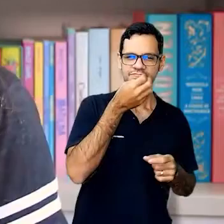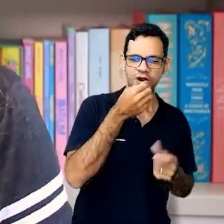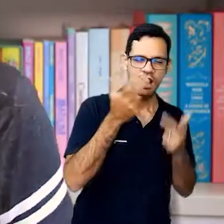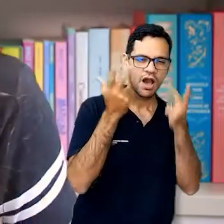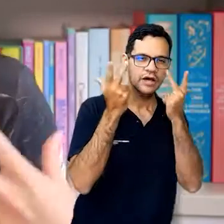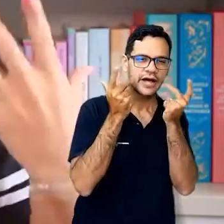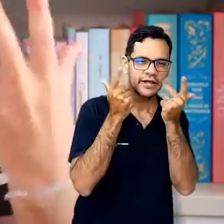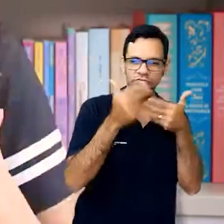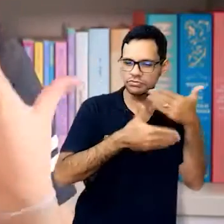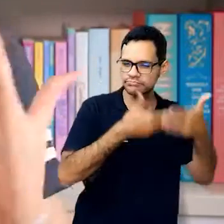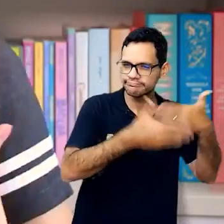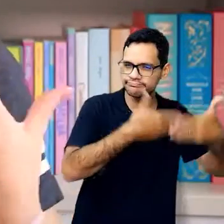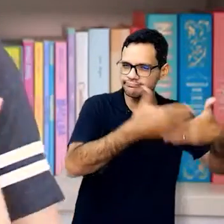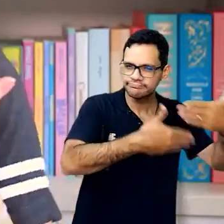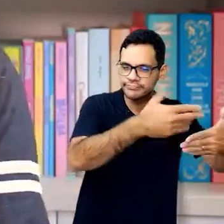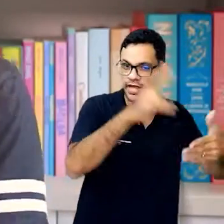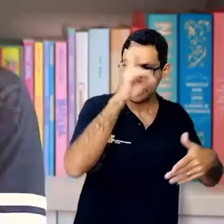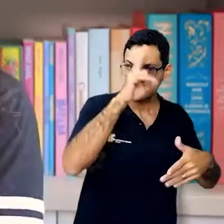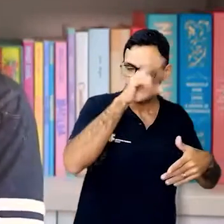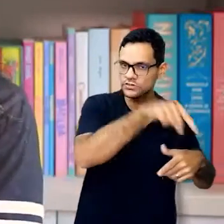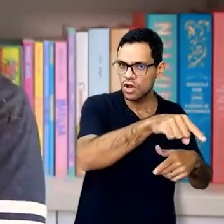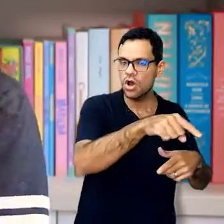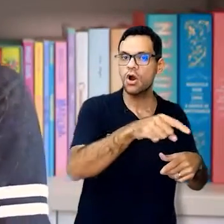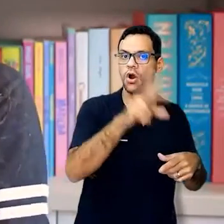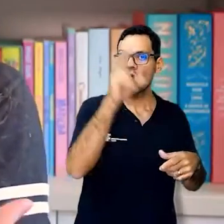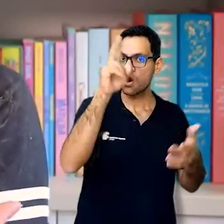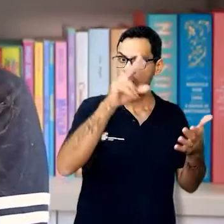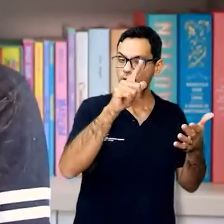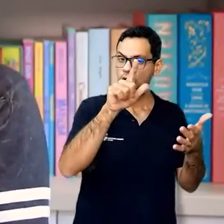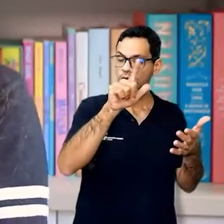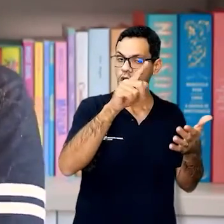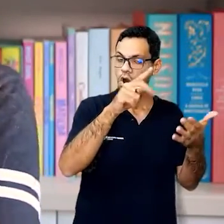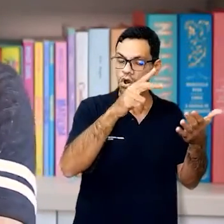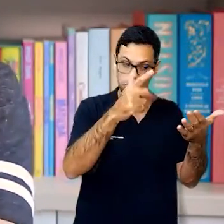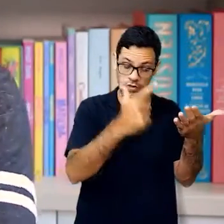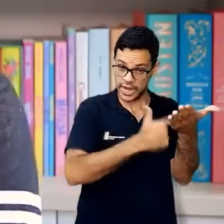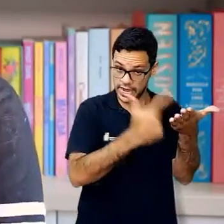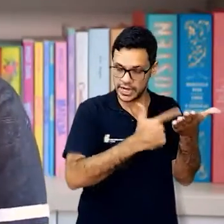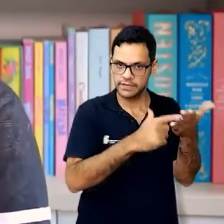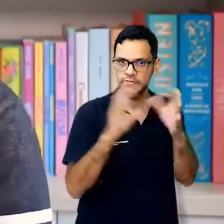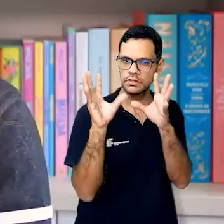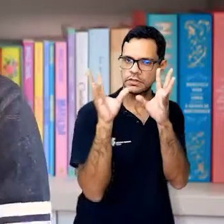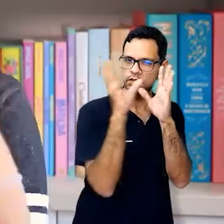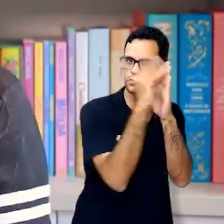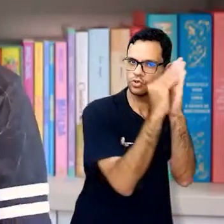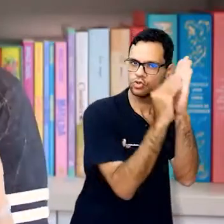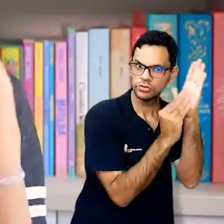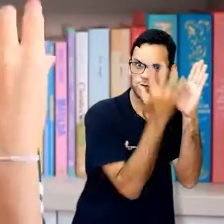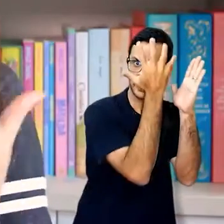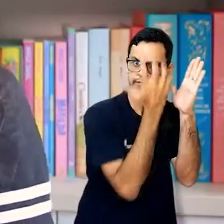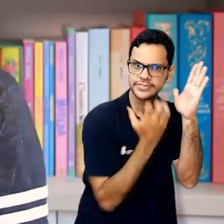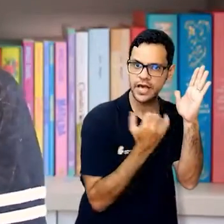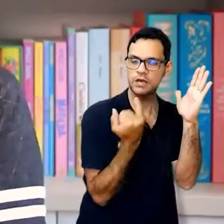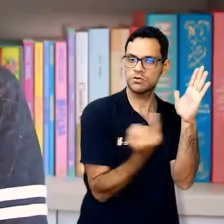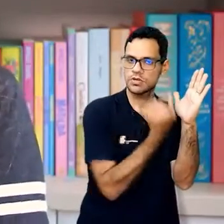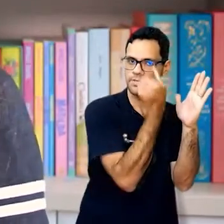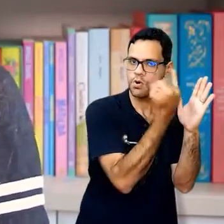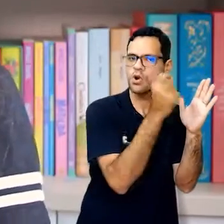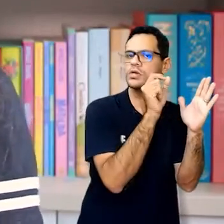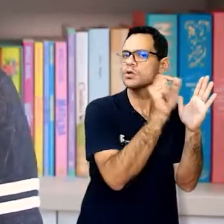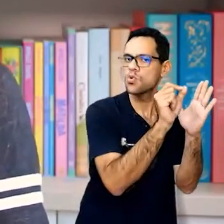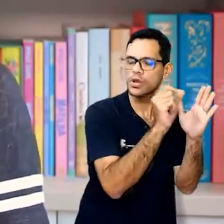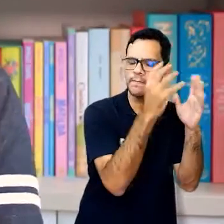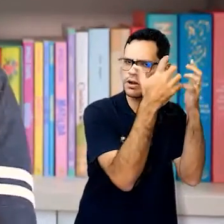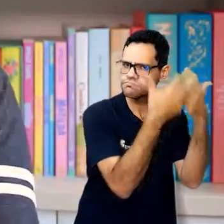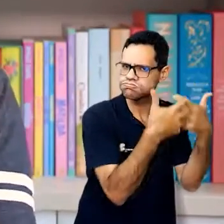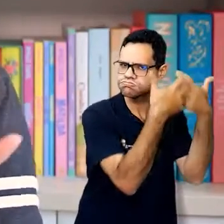gostoso de acompanhar, bem natural, né, que vai acontecendo, assim. Apesar disso, é um livro que também traz ali um conteúdo mais sério e